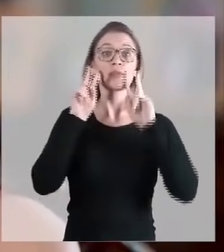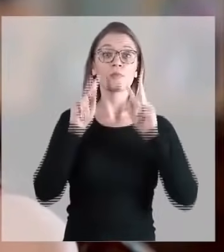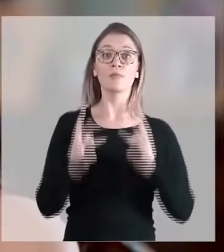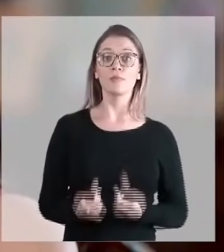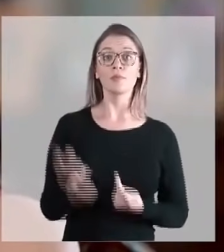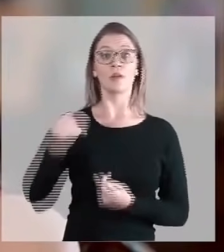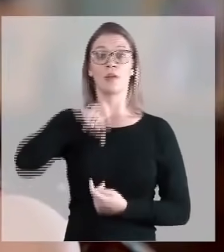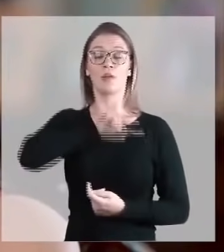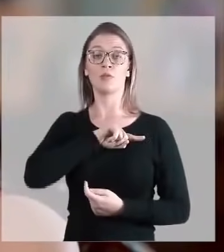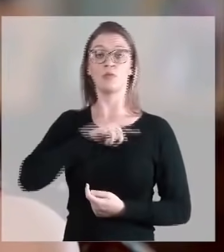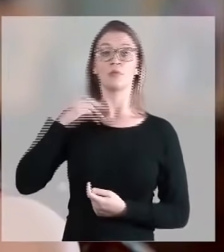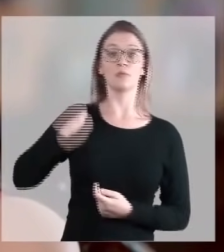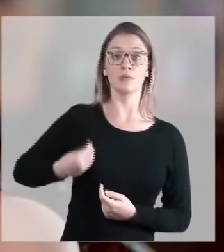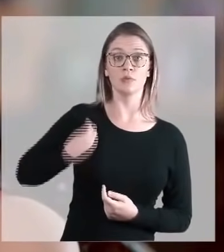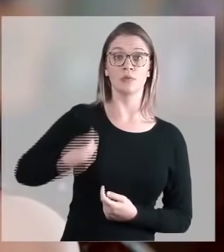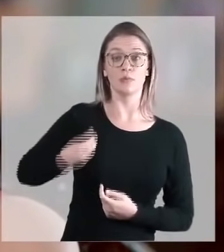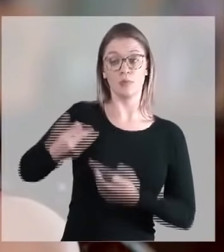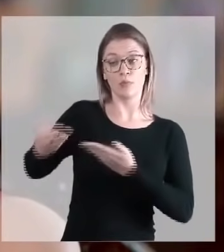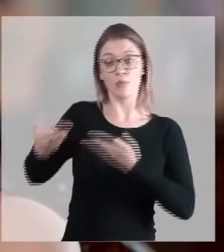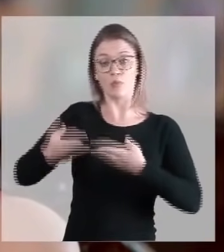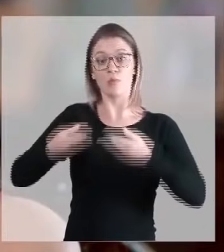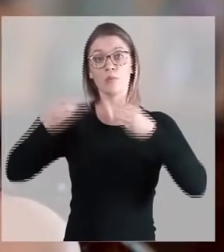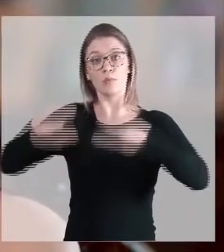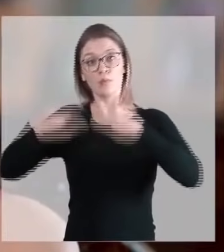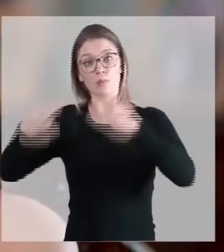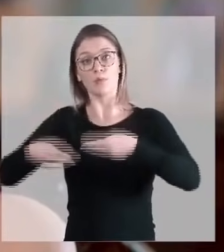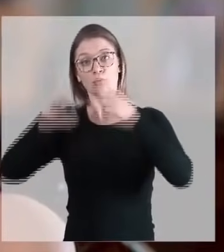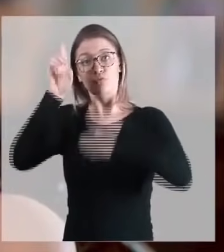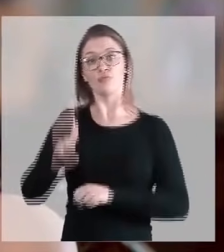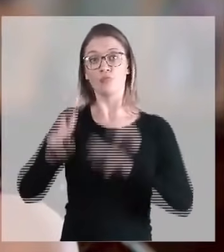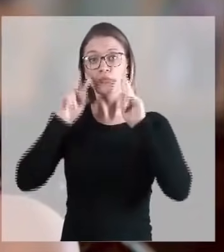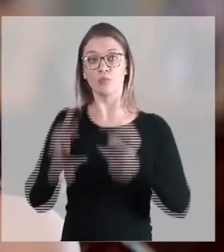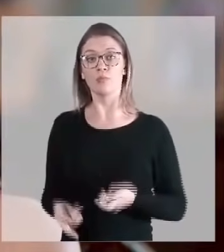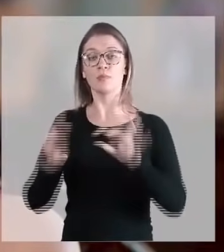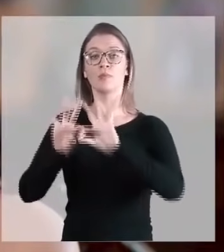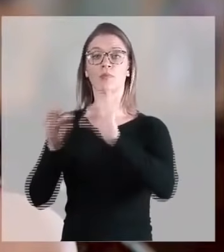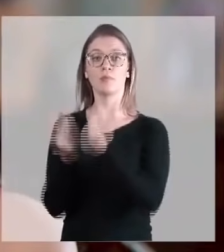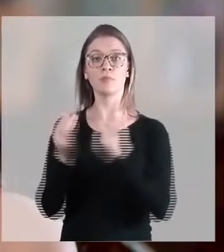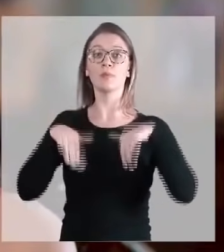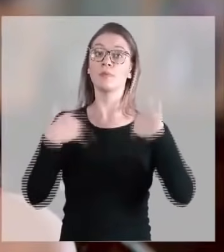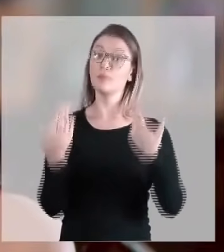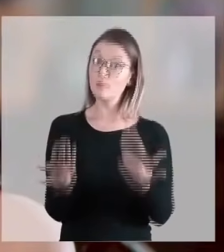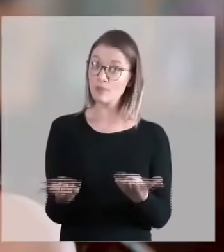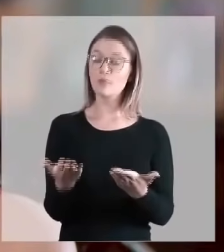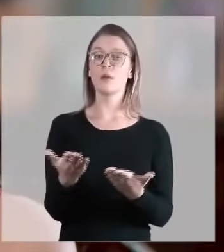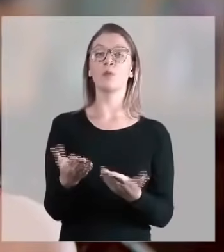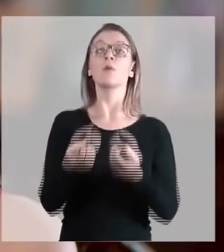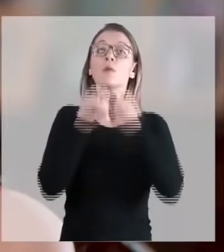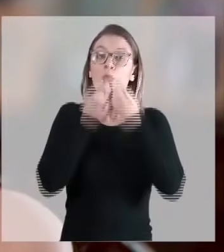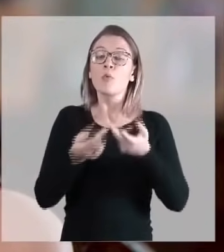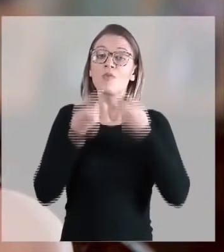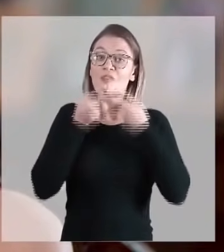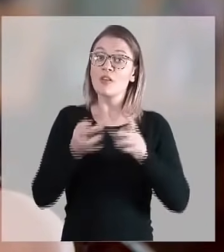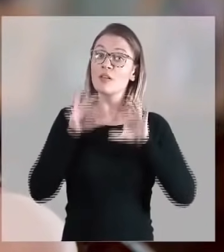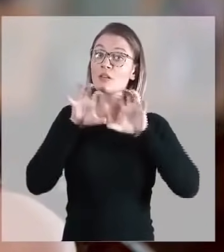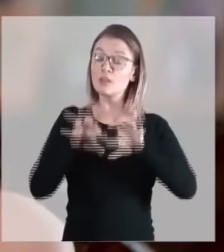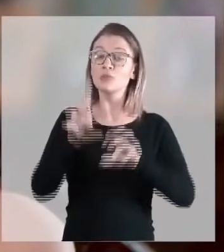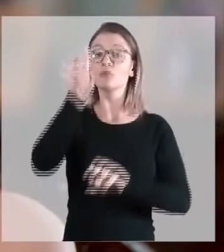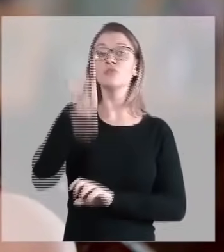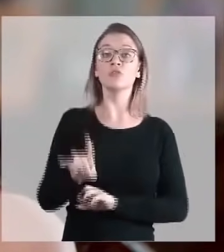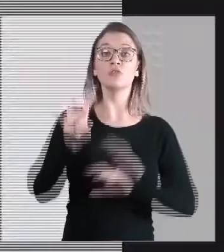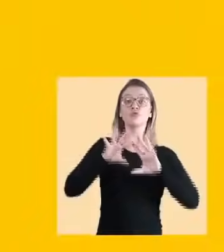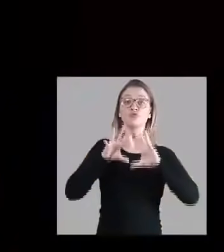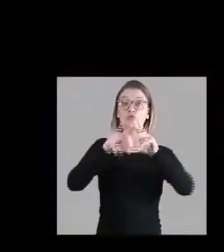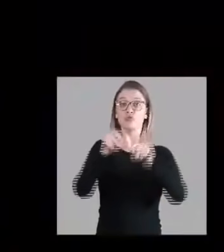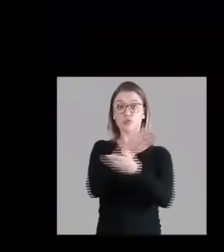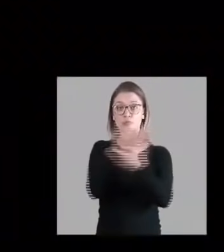humano, e nós estamos aqui a convite do Ministério dos Direitos Humanos e da Família, então convém reforçar que esse é um direito de todos vocês